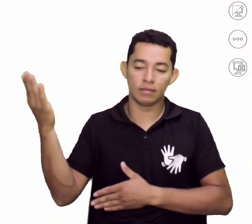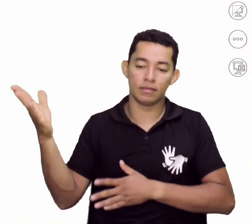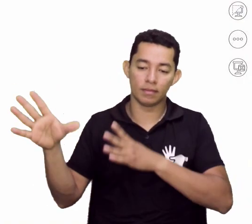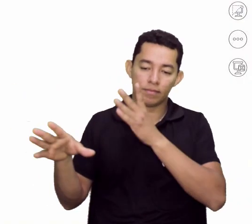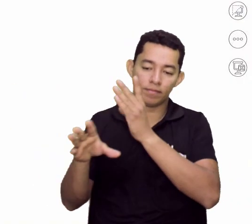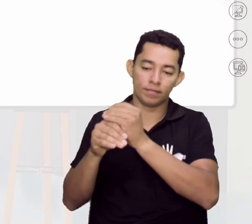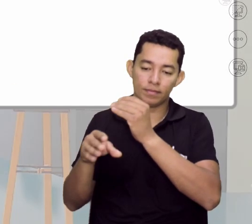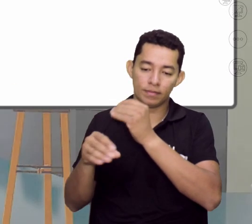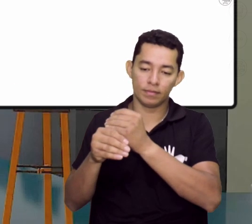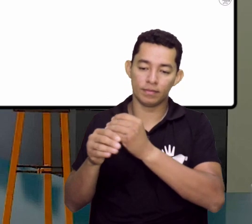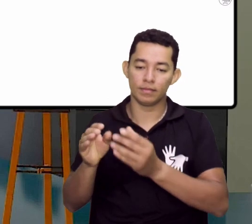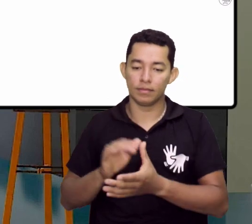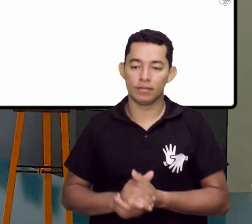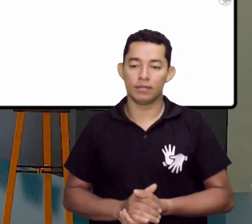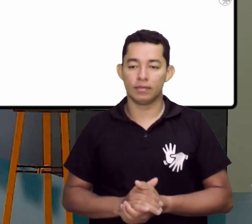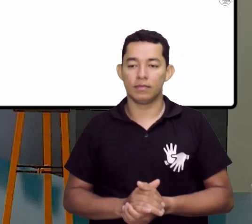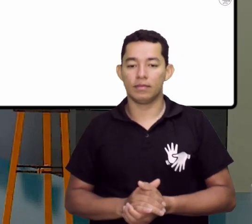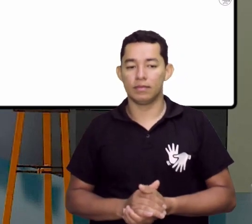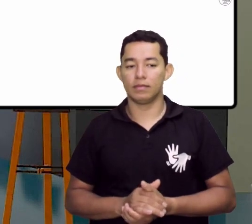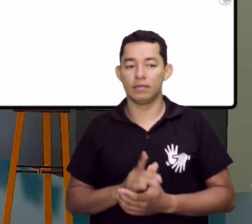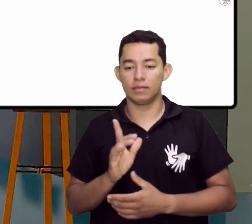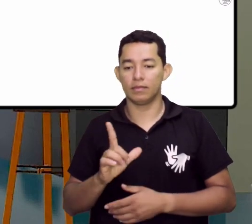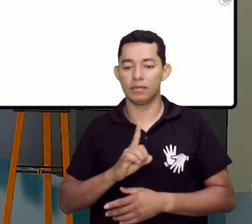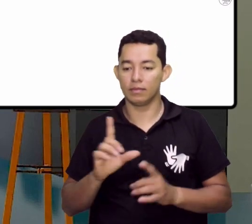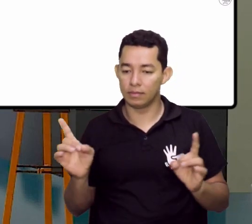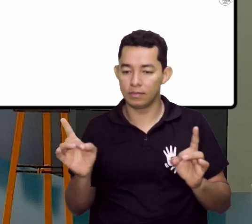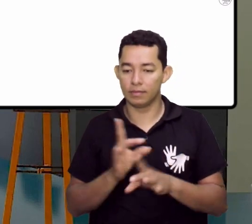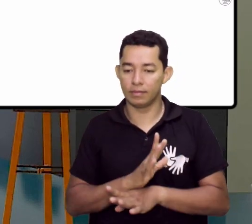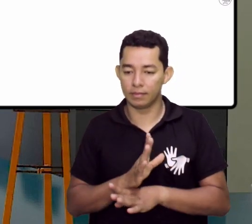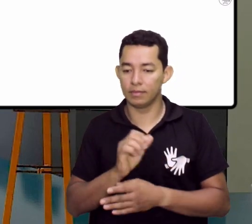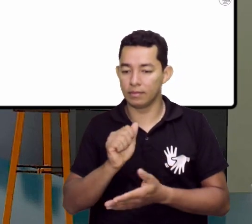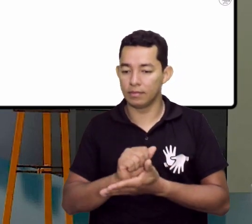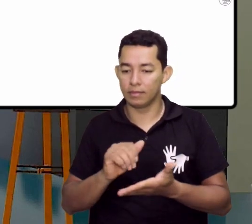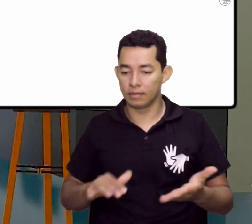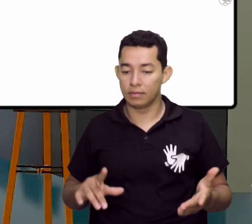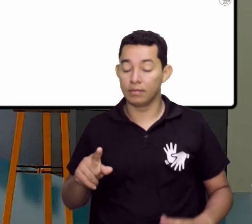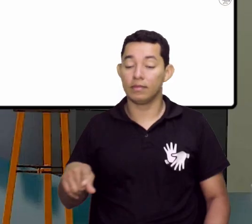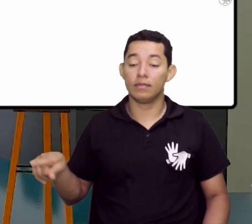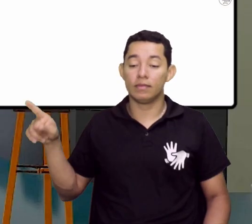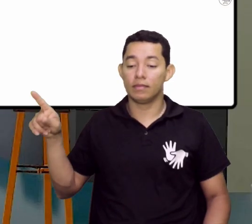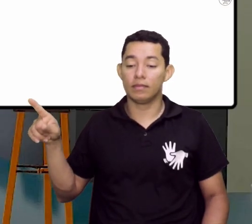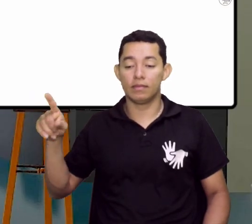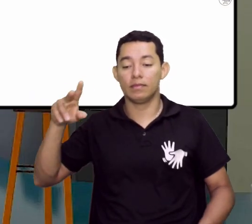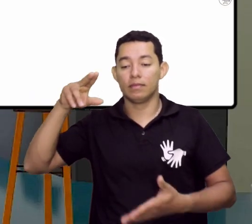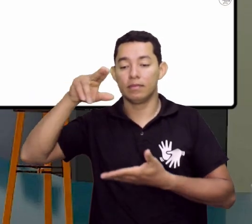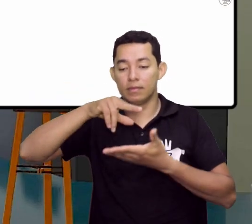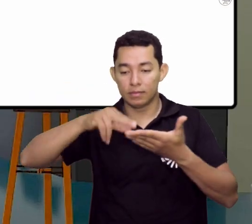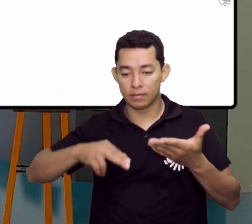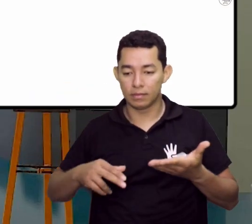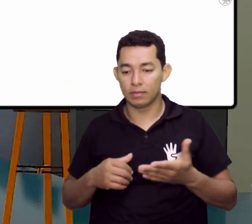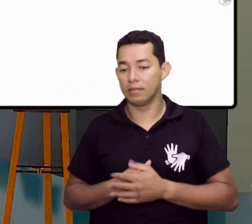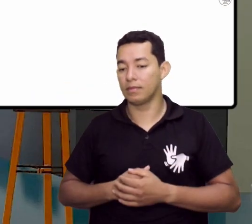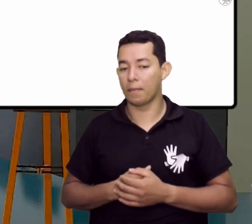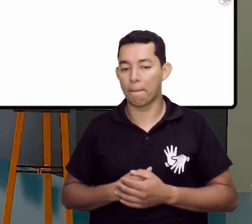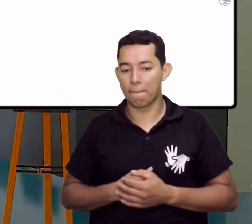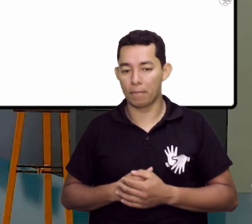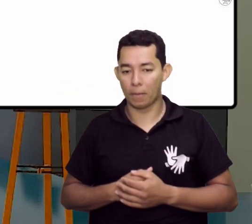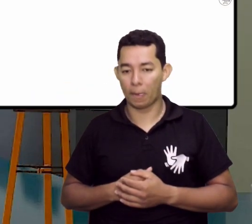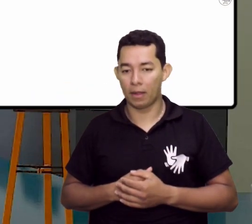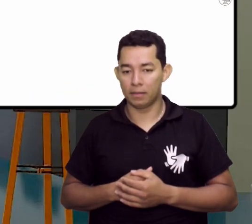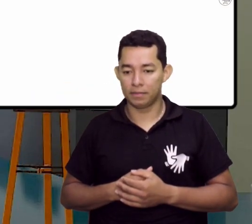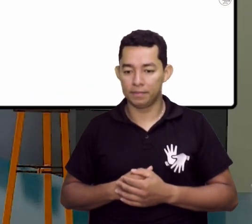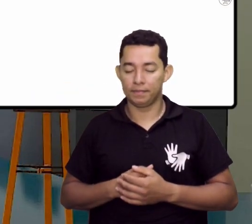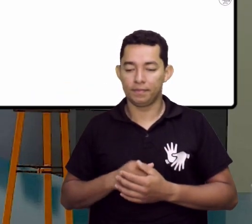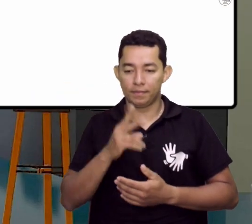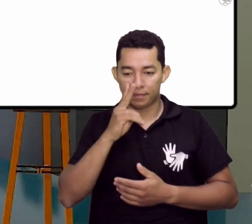né? Já que a gente já terminou nossas atividades, você vai lá, dá um jeitinho de